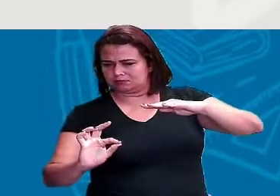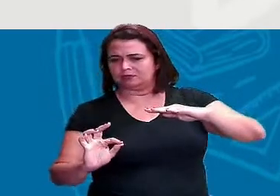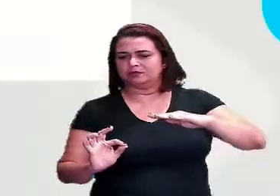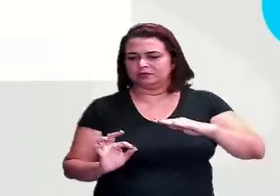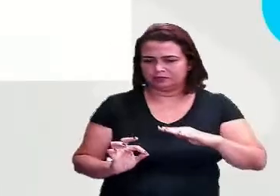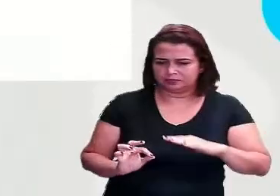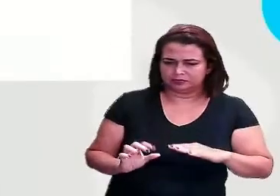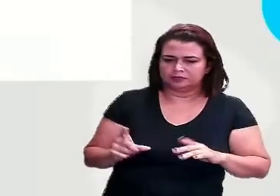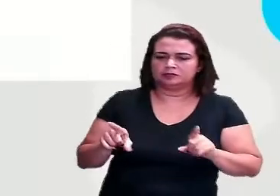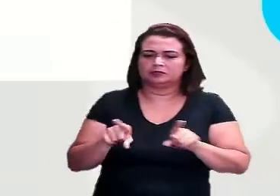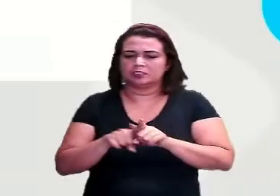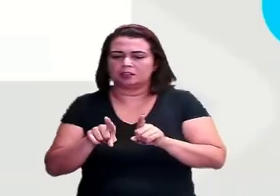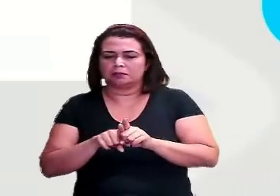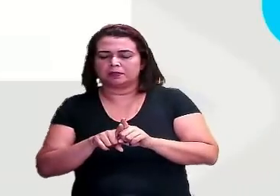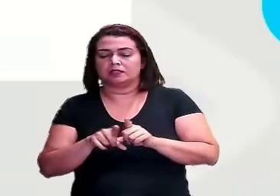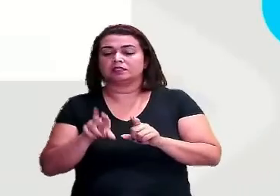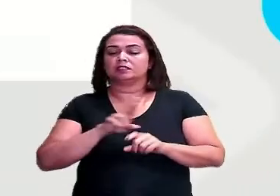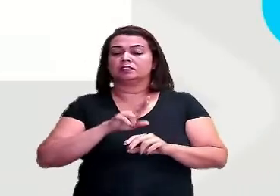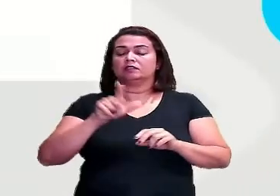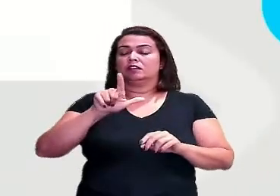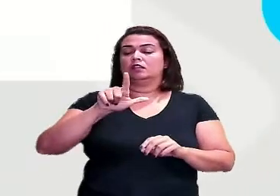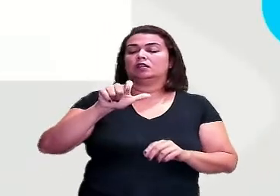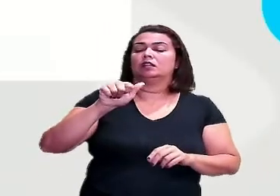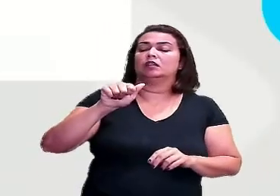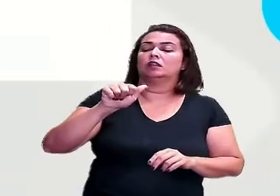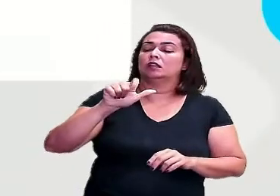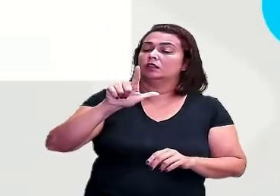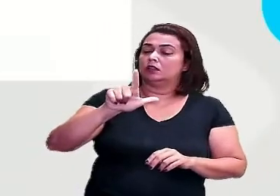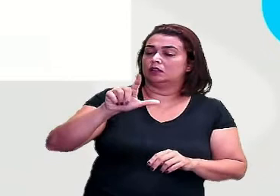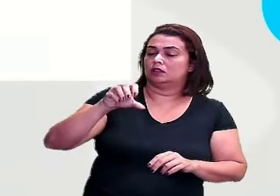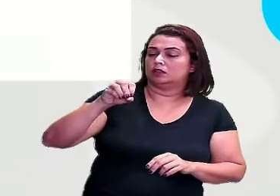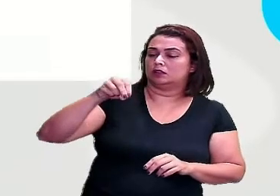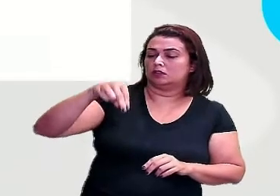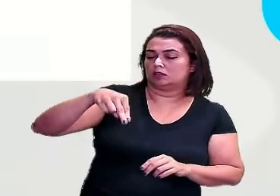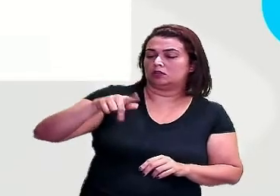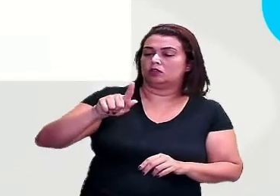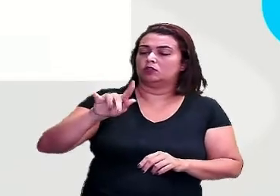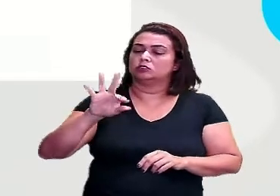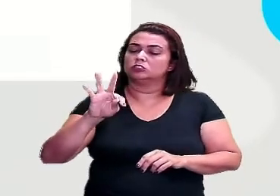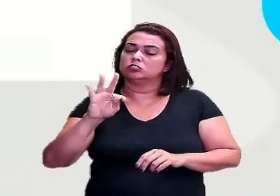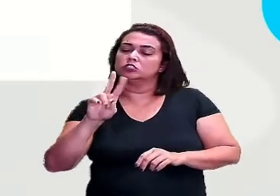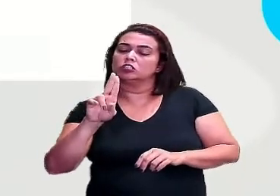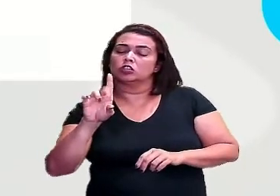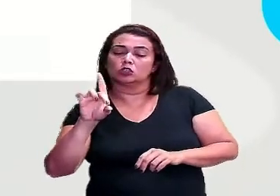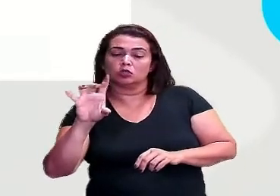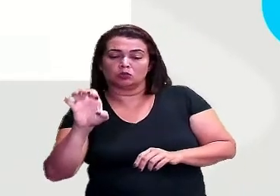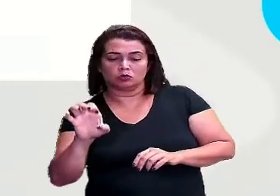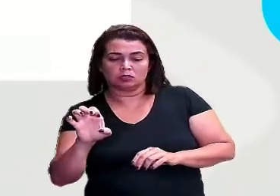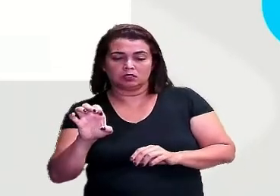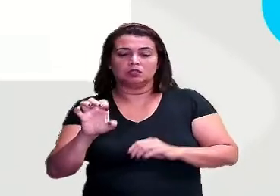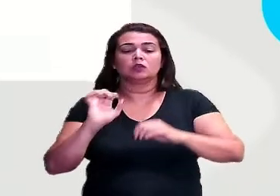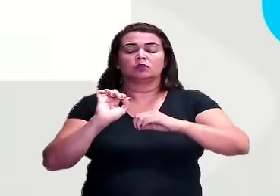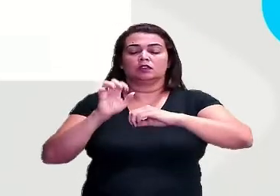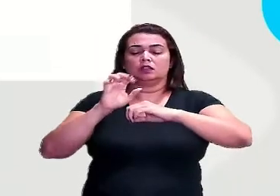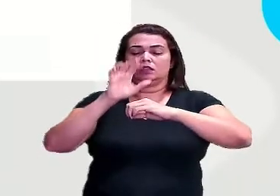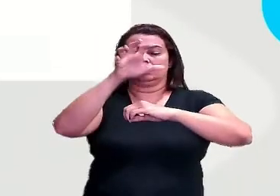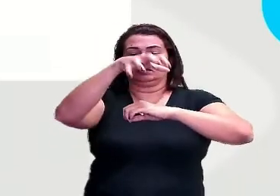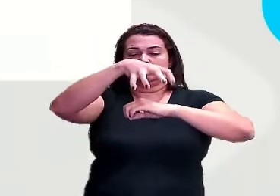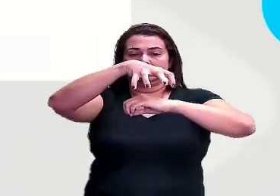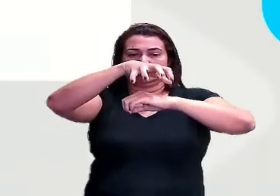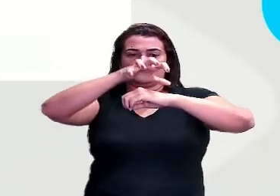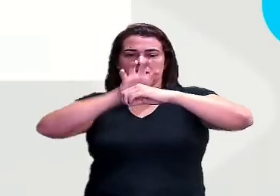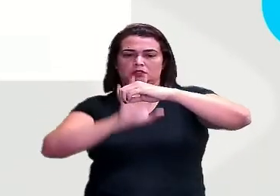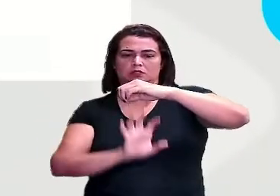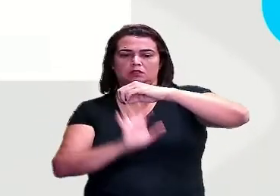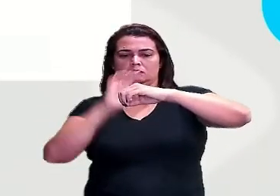longitudes, que as longitudes elas já vão ser a distância em relação ao meridiano de Greenwich. Então, do lado leste, nós temos o